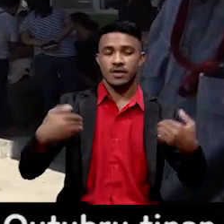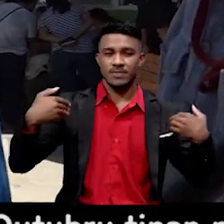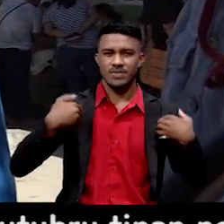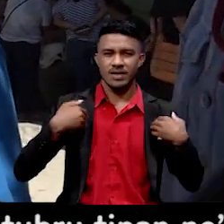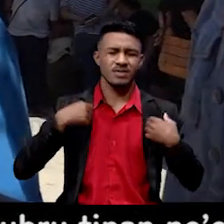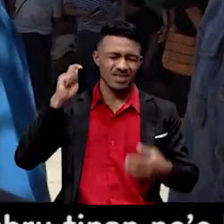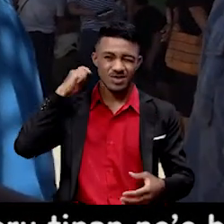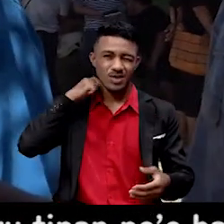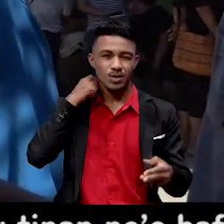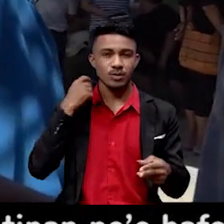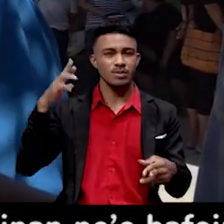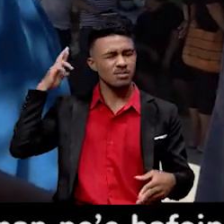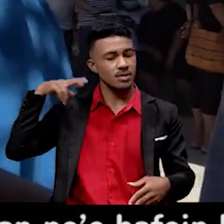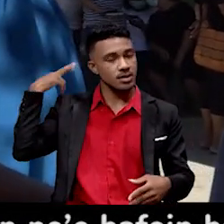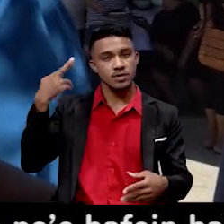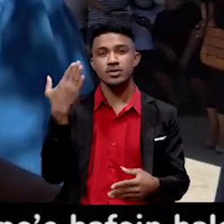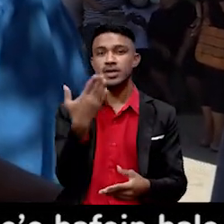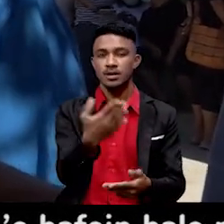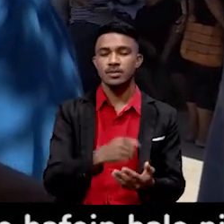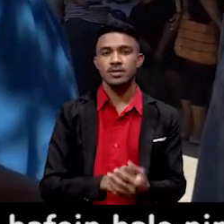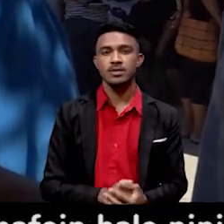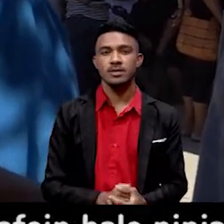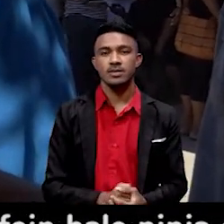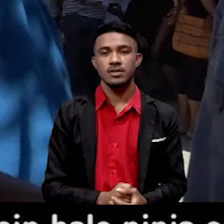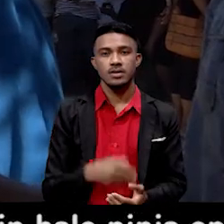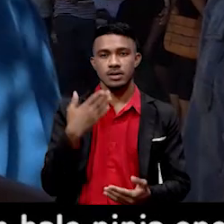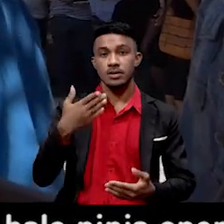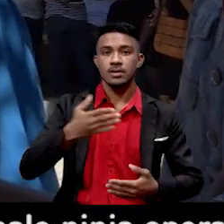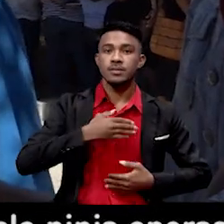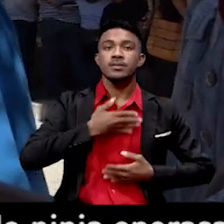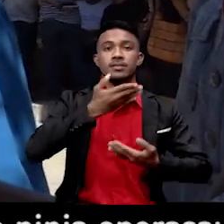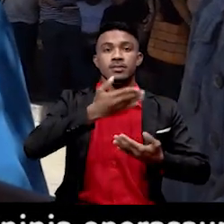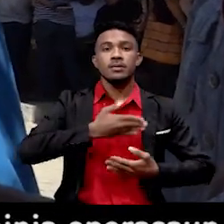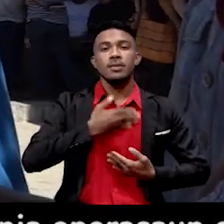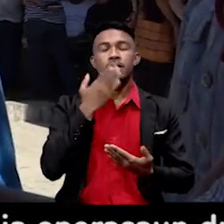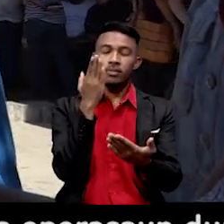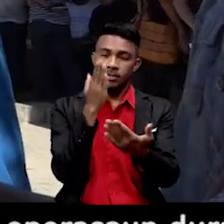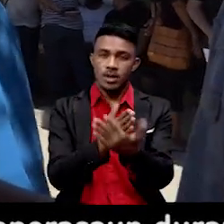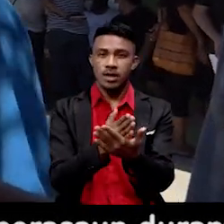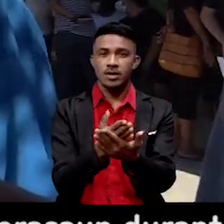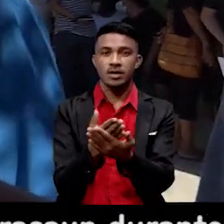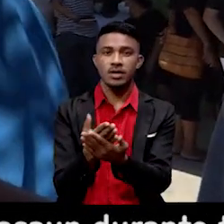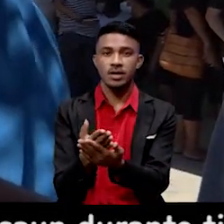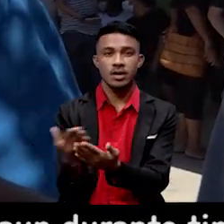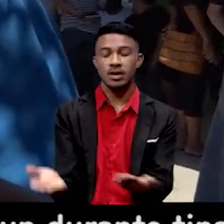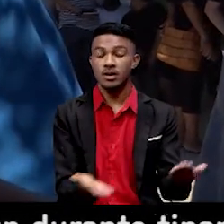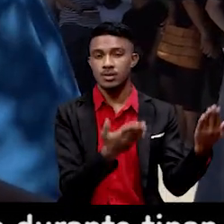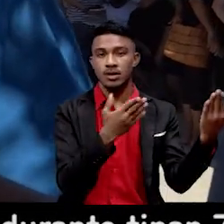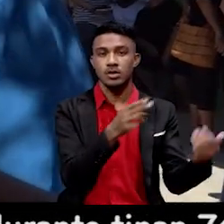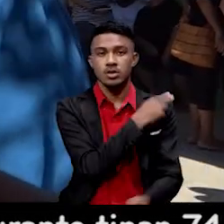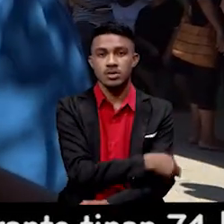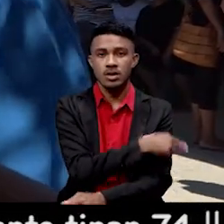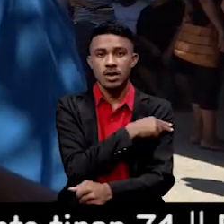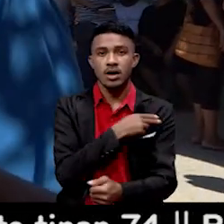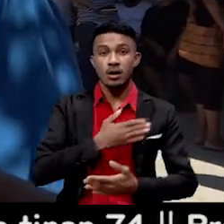caslos nia ve na pasmos be para tia se roi halai li me hospital hoy halo bomba bomba